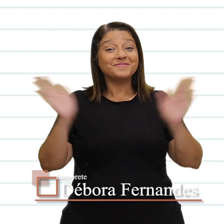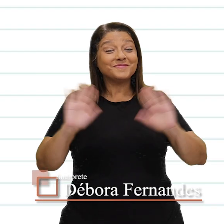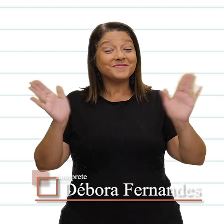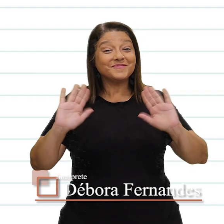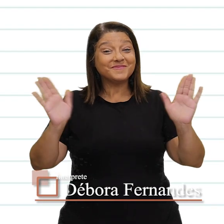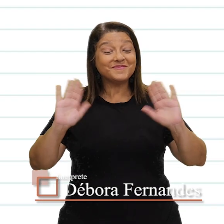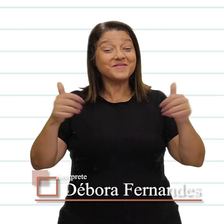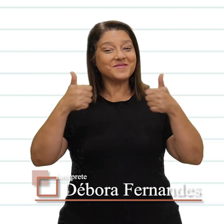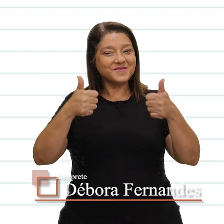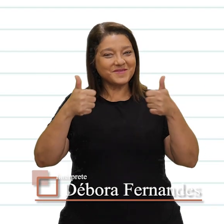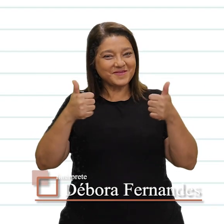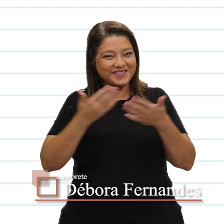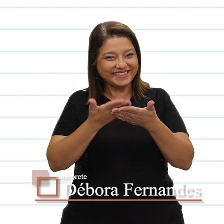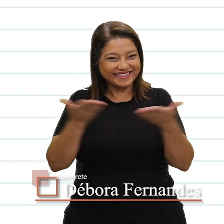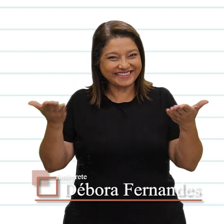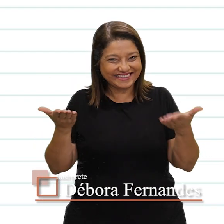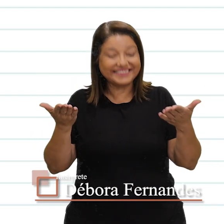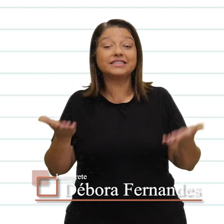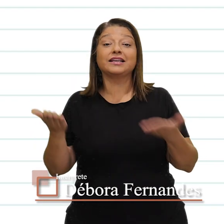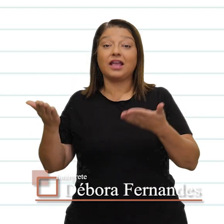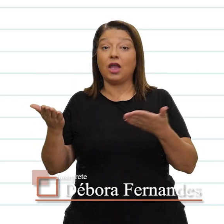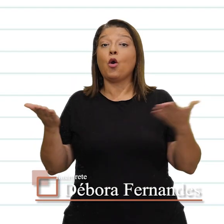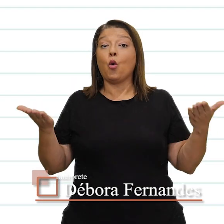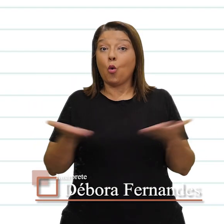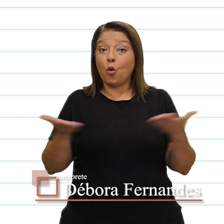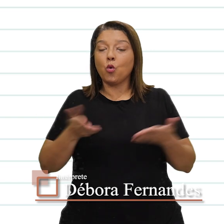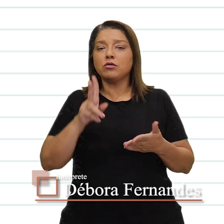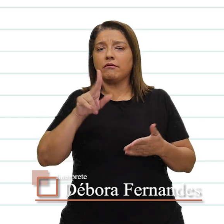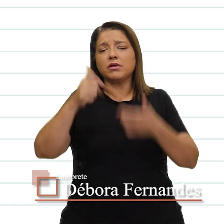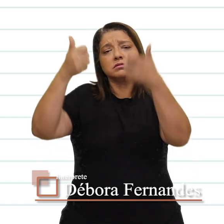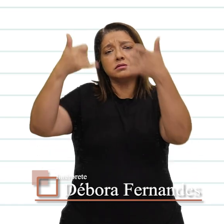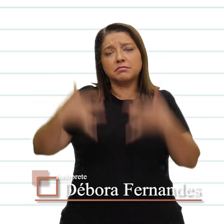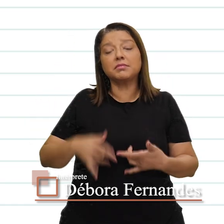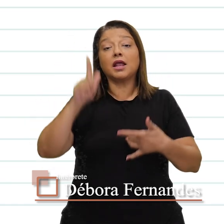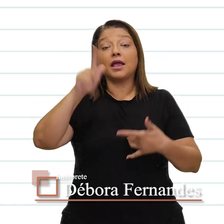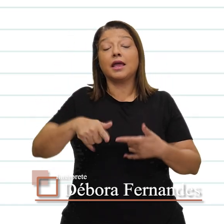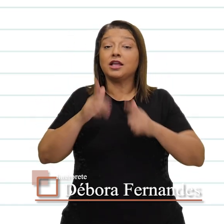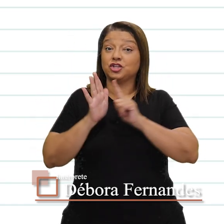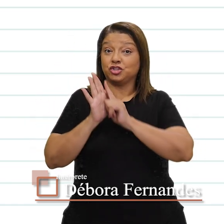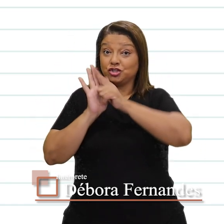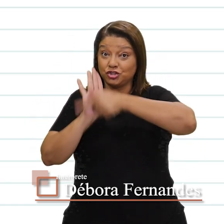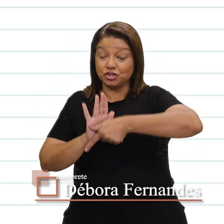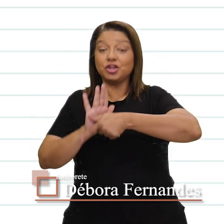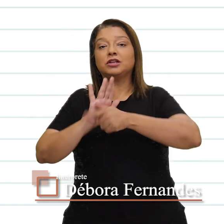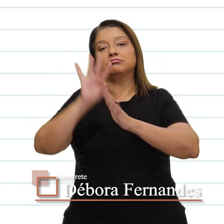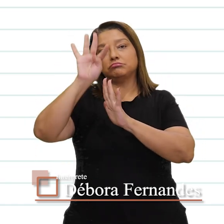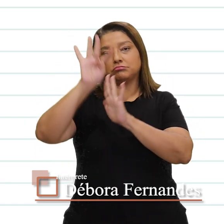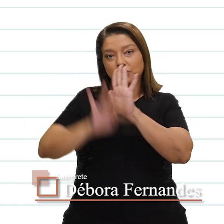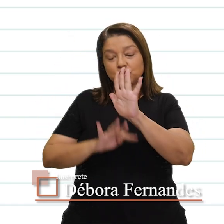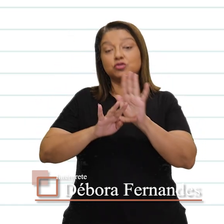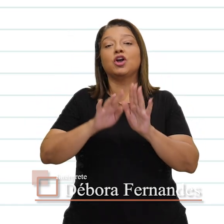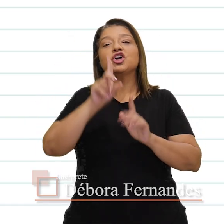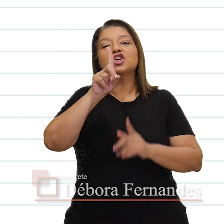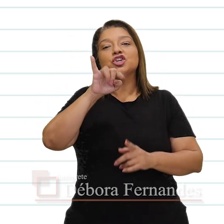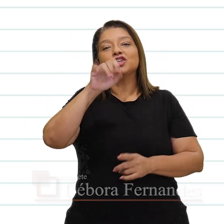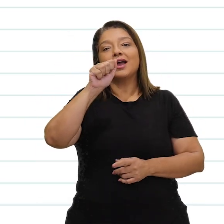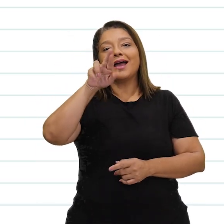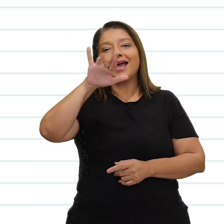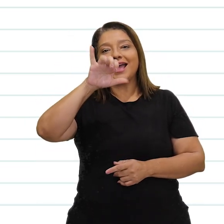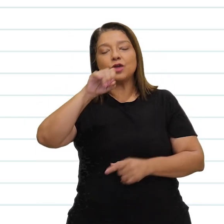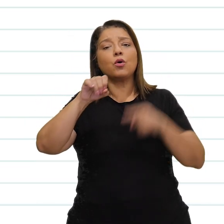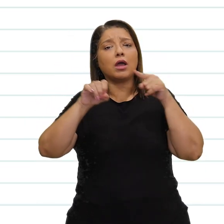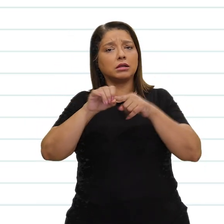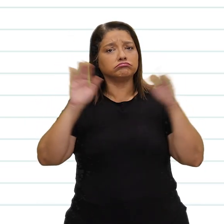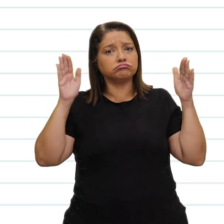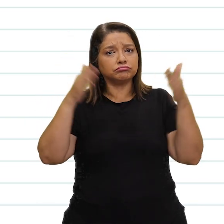Olá, pessoal, tudo bem com vocês? Hoje falaremos sobre o gênero textual diário. Este conteúdo é indicado para